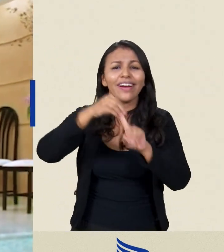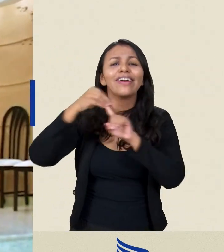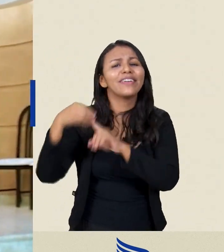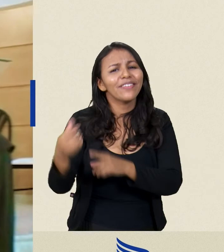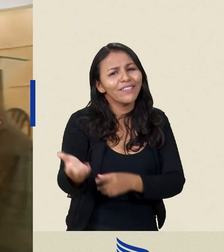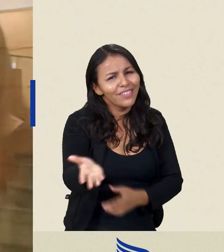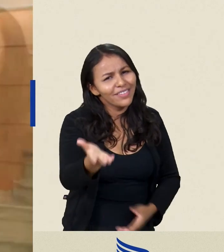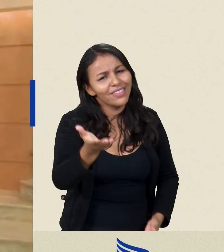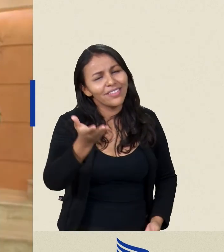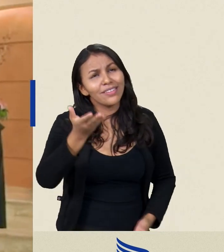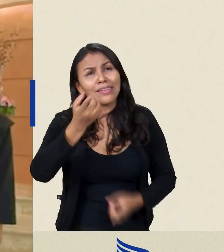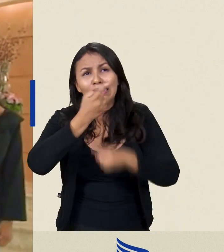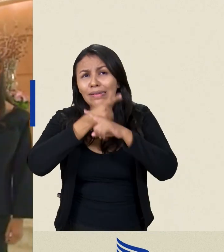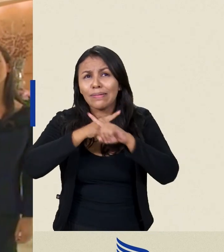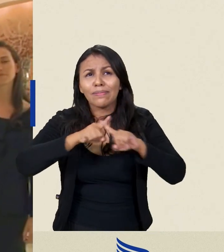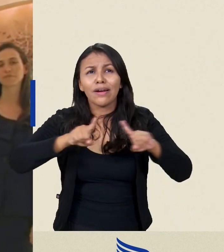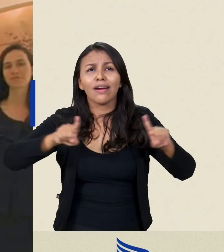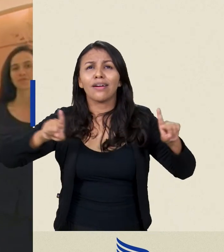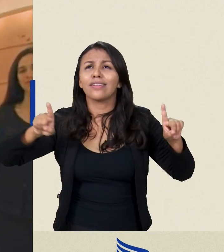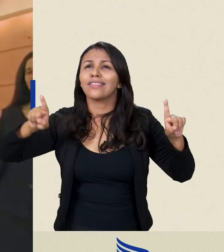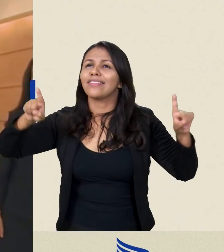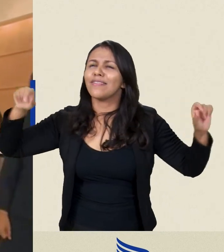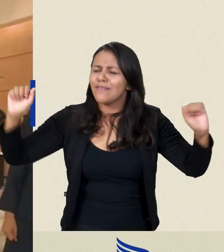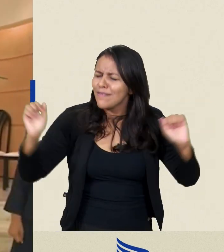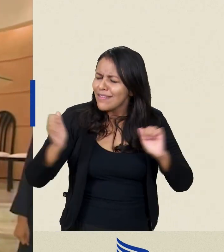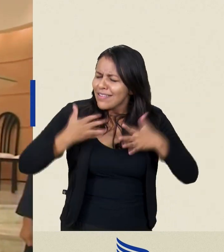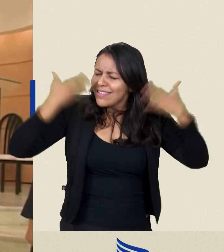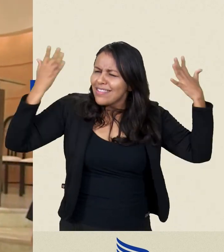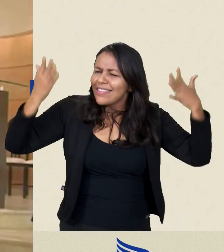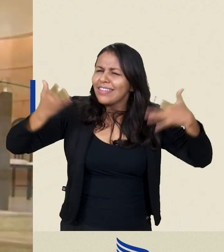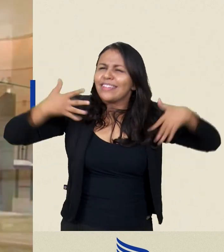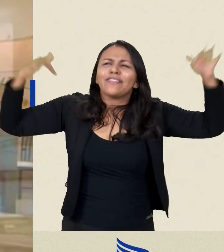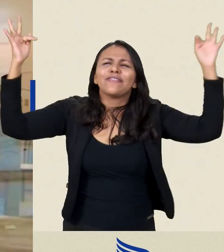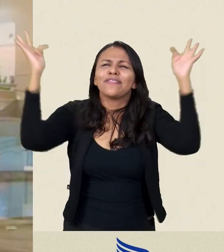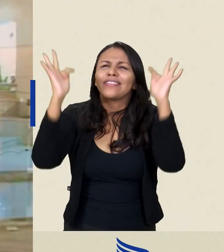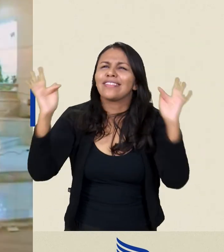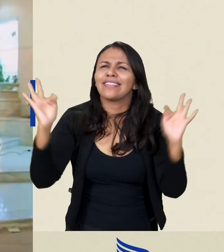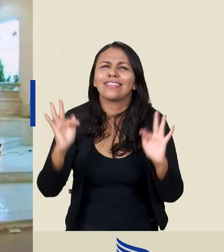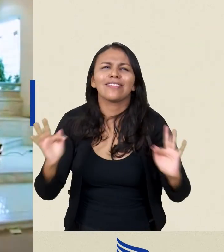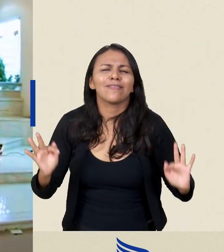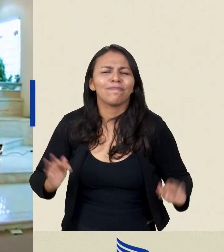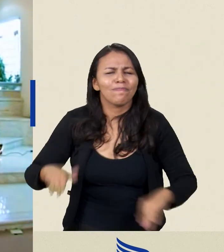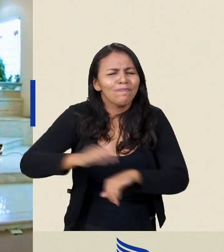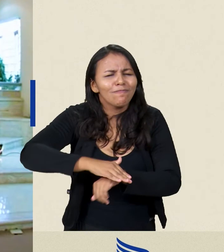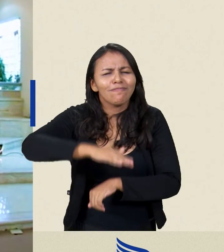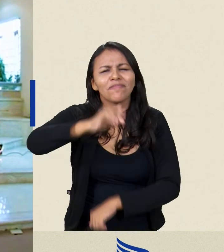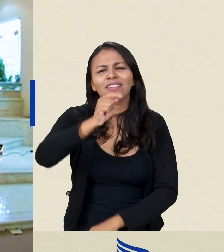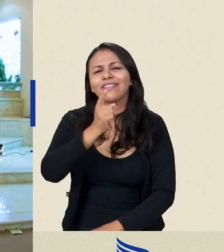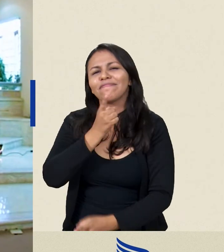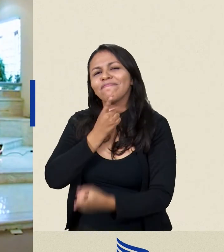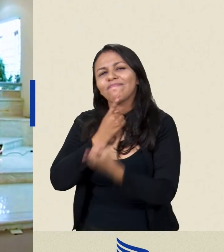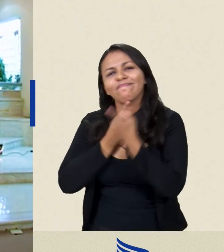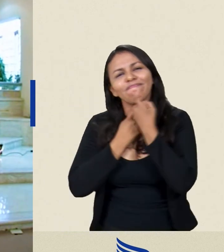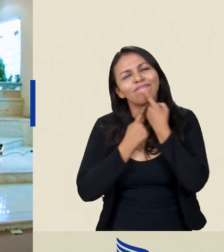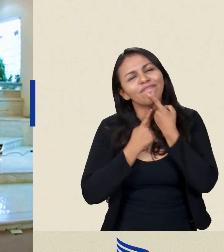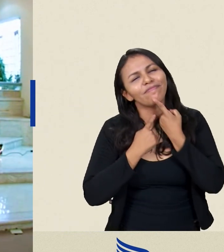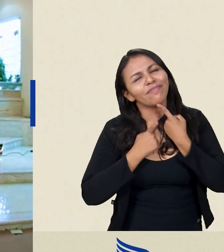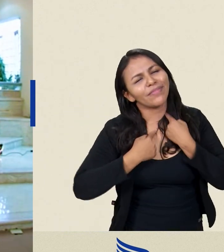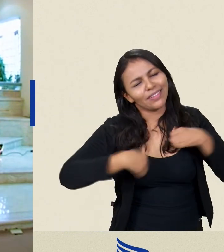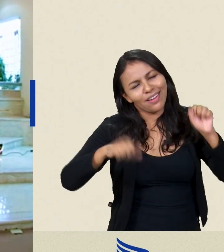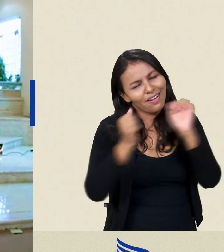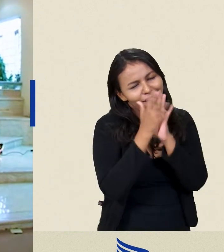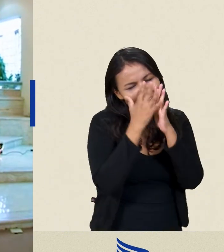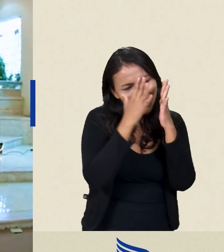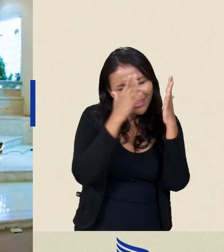singular. Mas o gozo mais ansiado, a glória